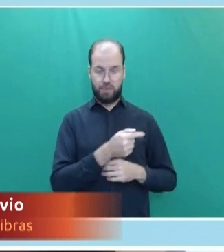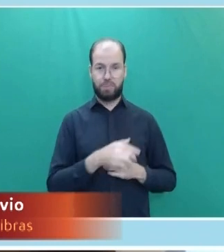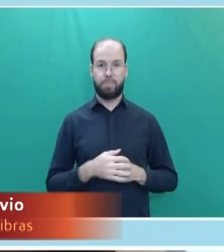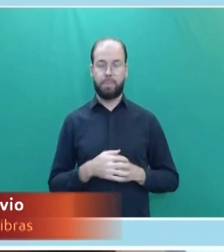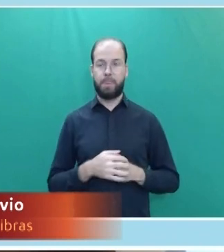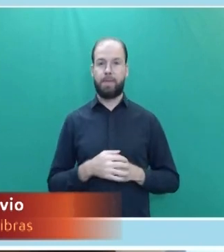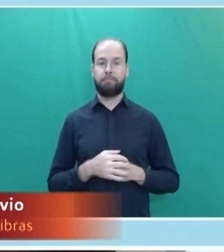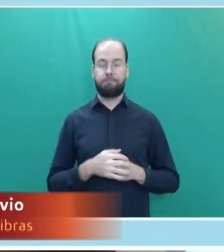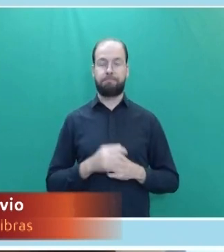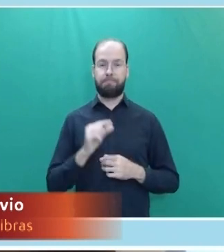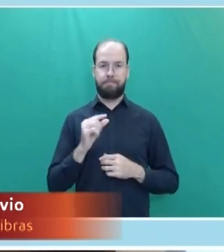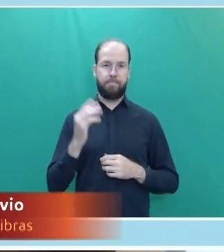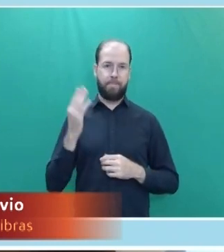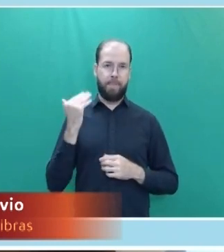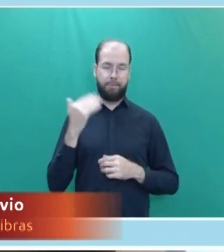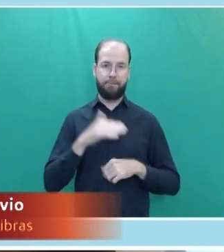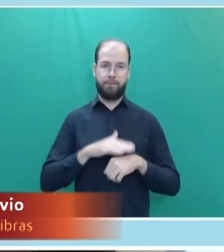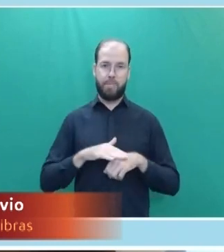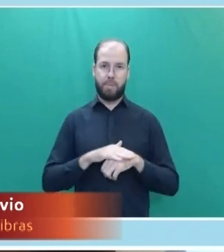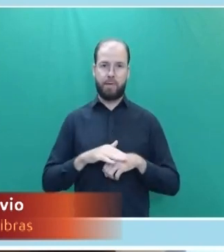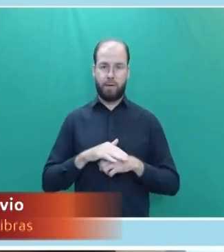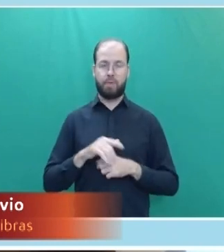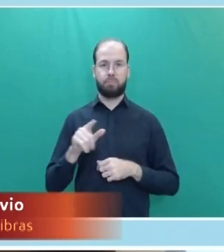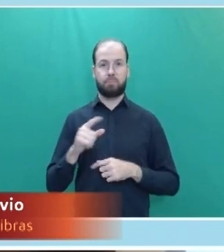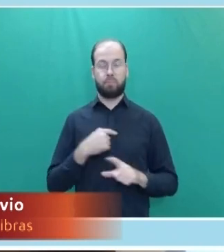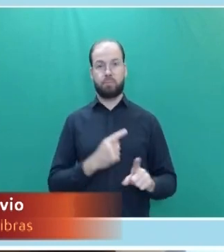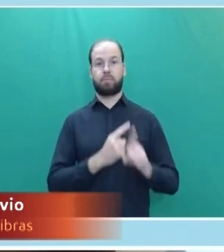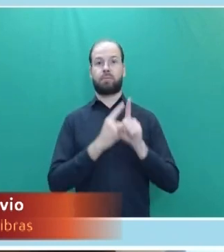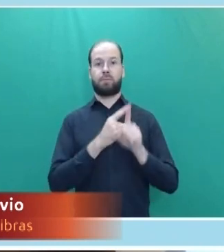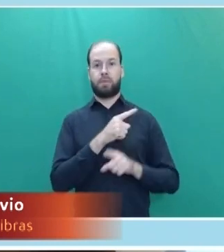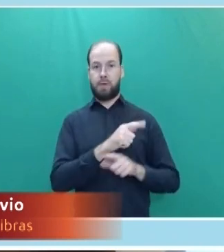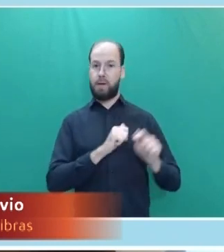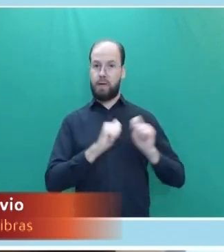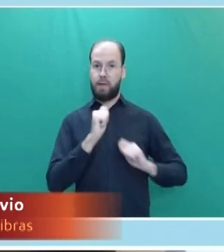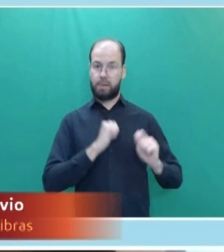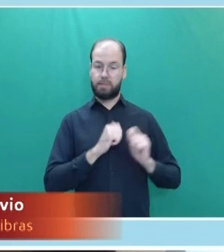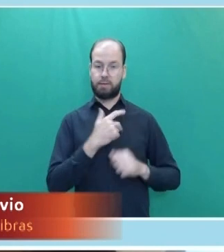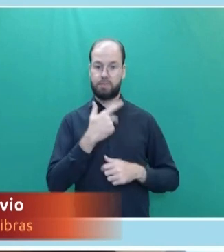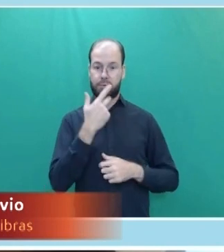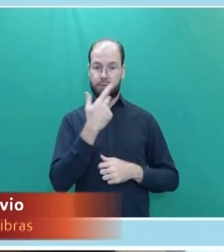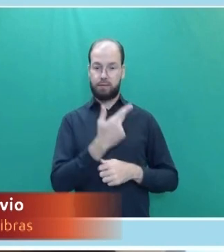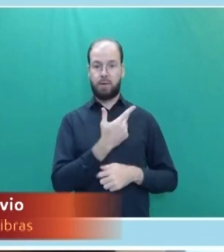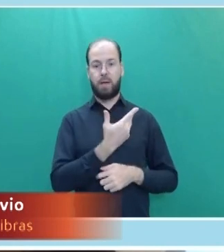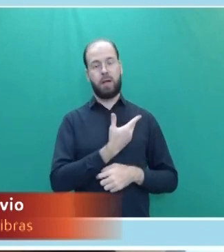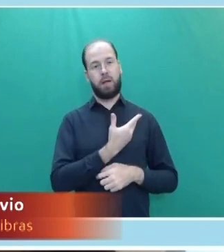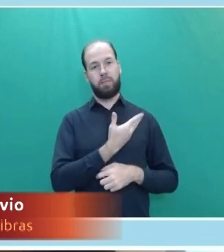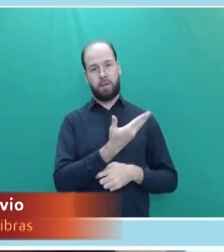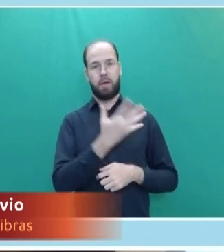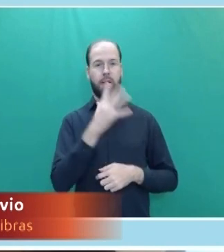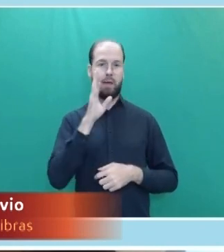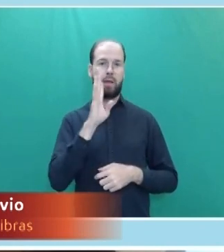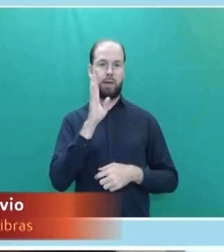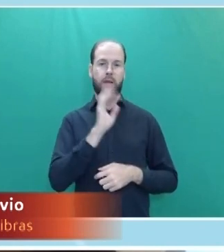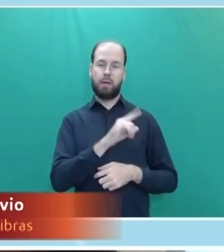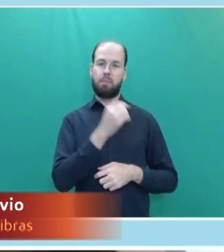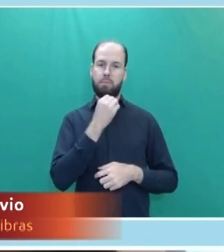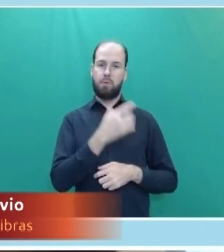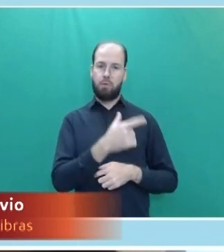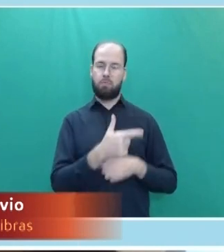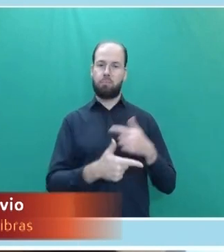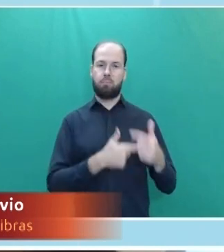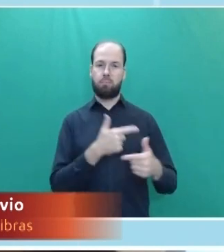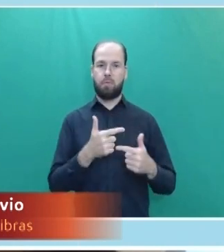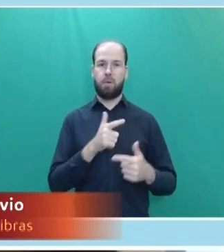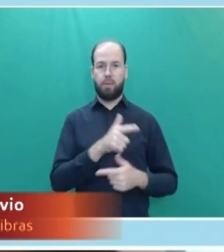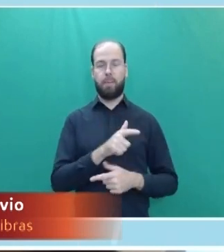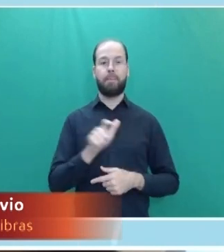até recentemente, conversando com a Jade, a gente se encontrou, e eu falando, ai, amiga, é legal também que você estava fazendo um